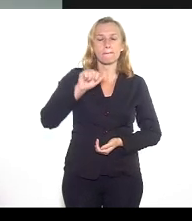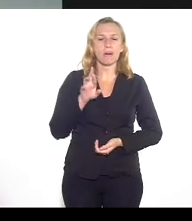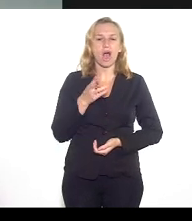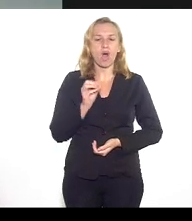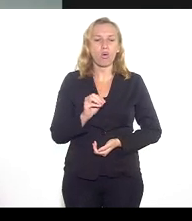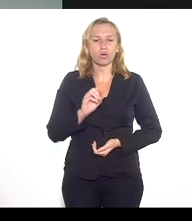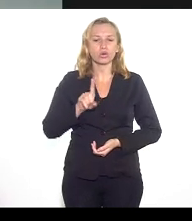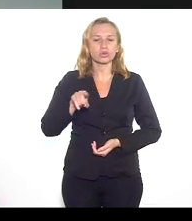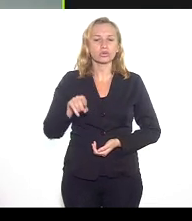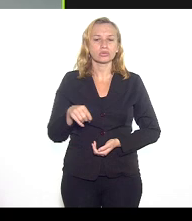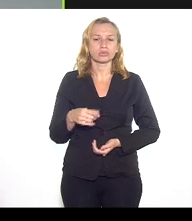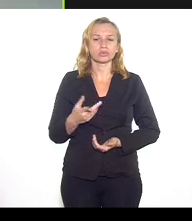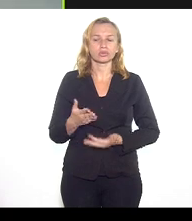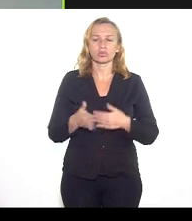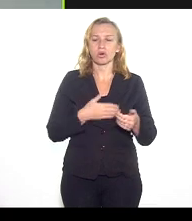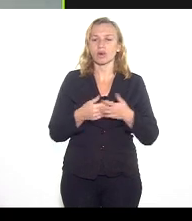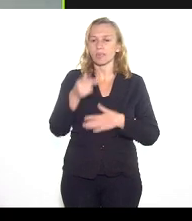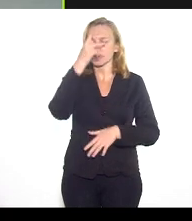presentes. Perfeito.